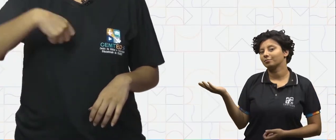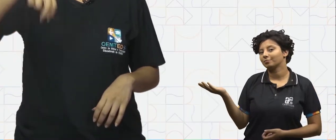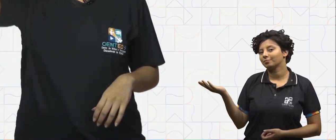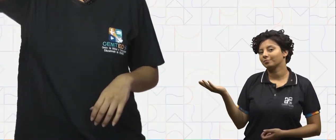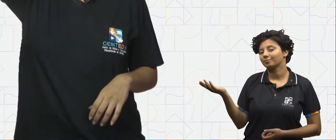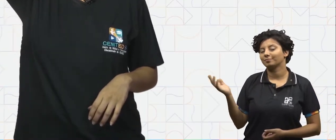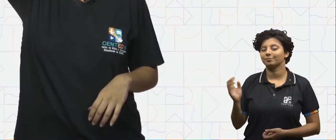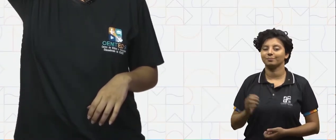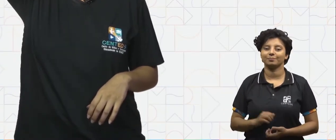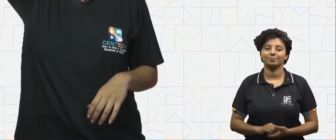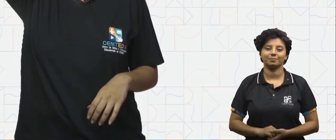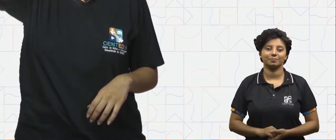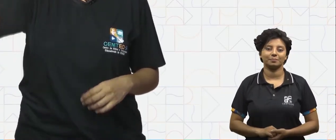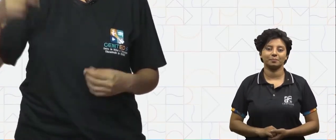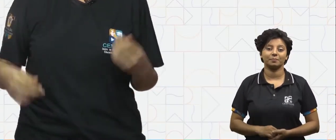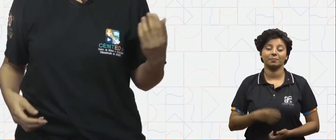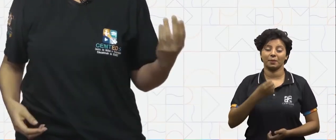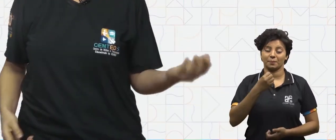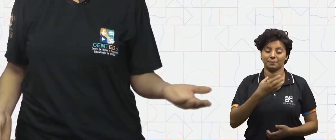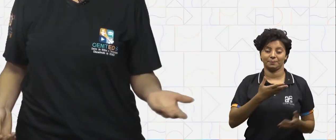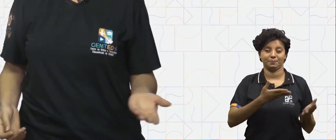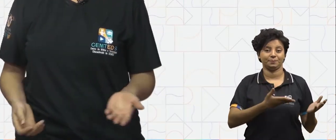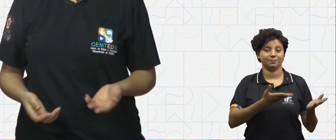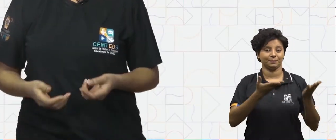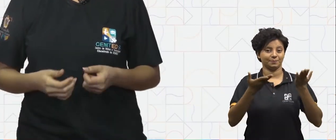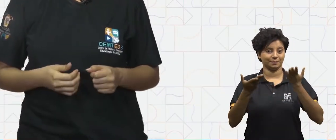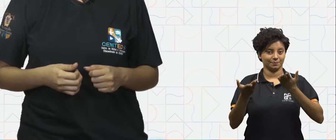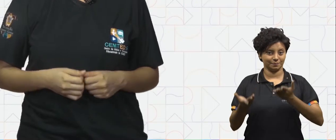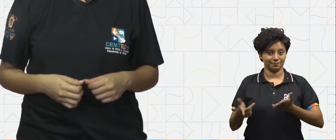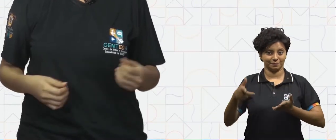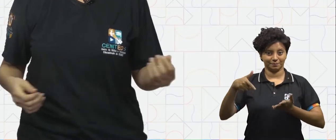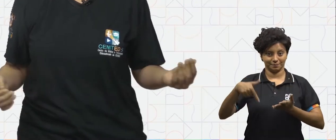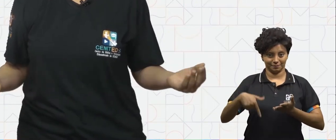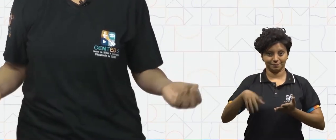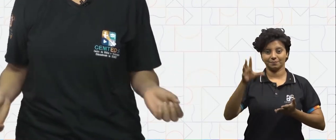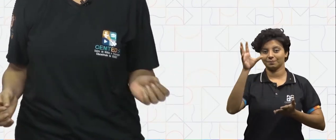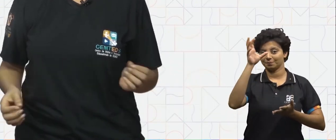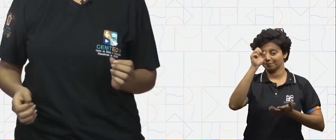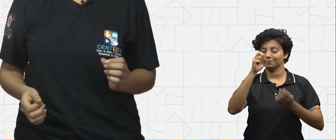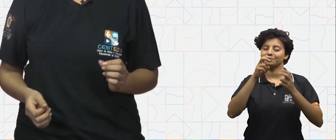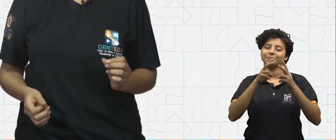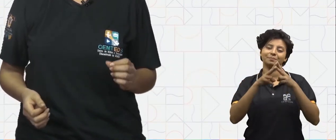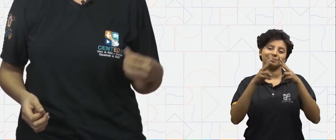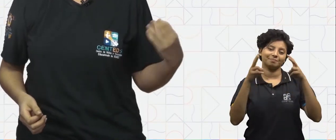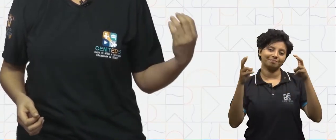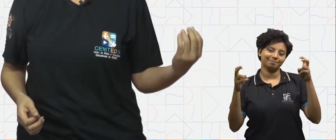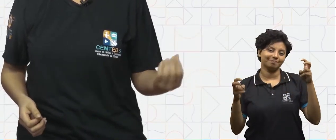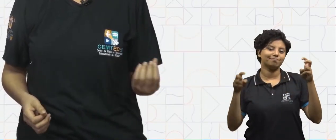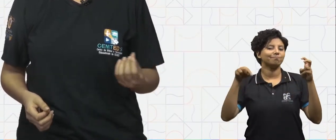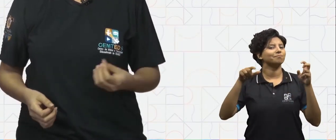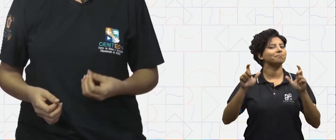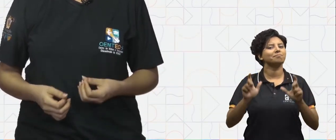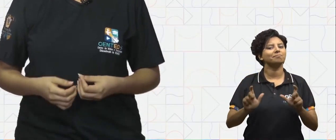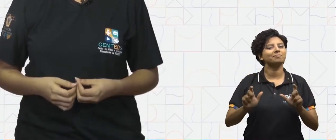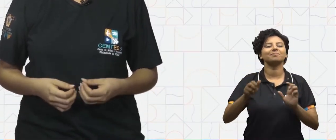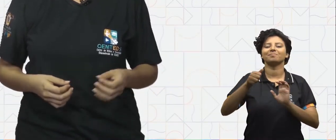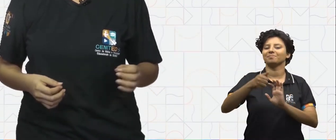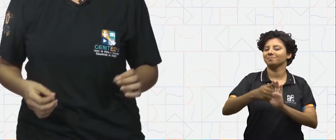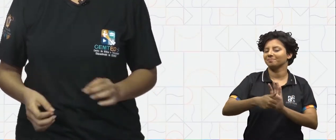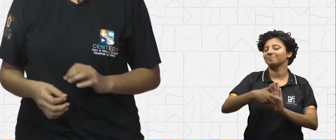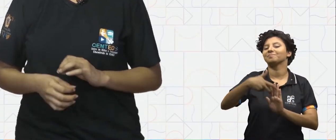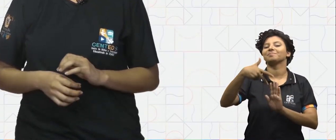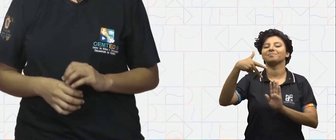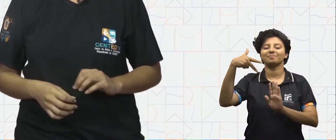na comunidade surda é esse. Bem-vindo ao projeto Aprender Além da Escola, do Centro de Mídias